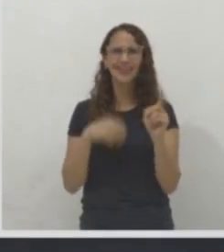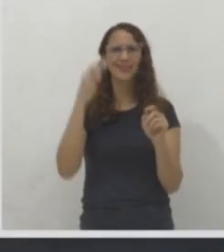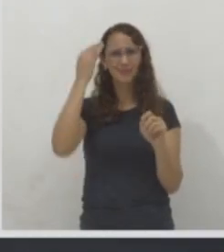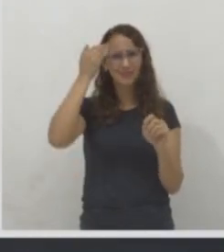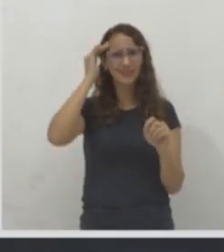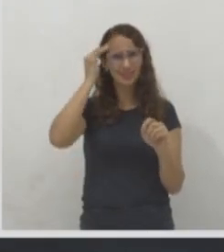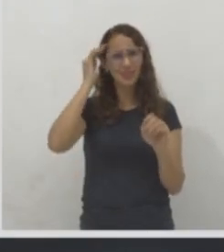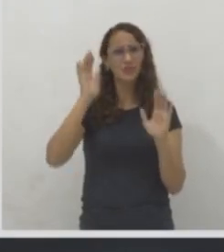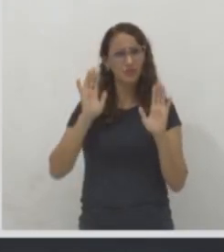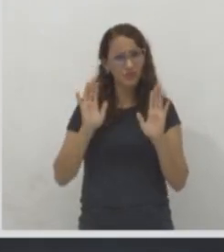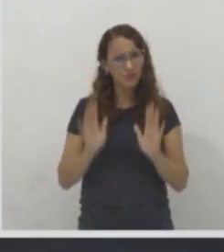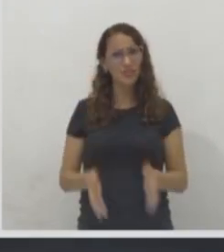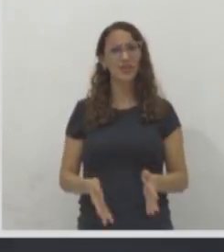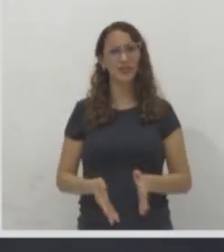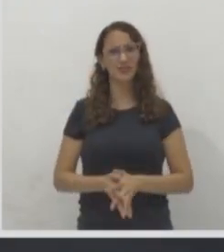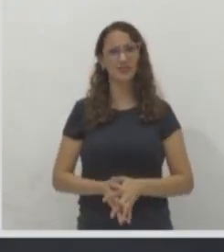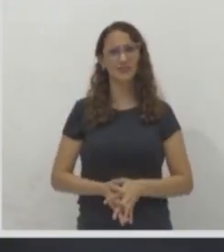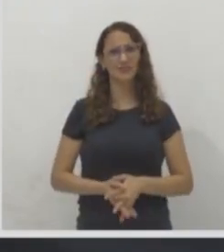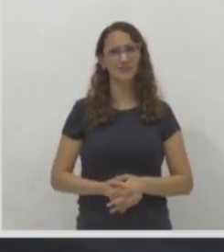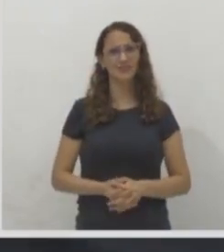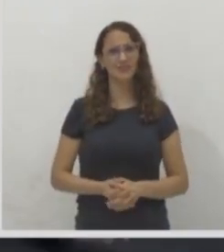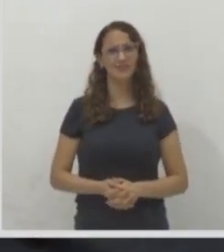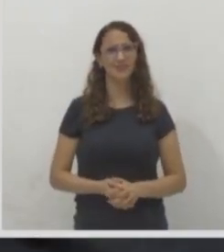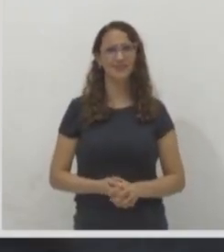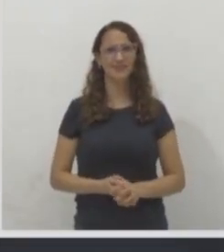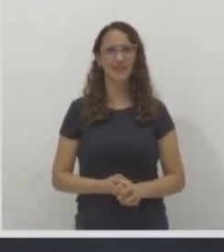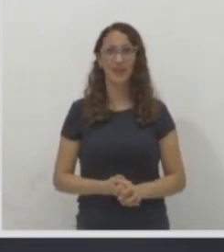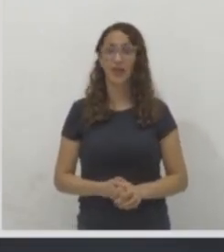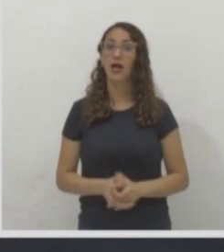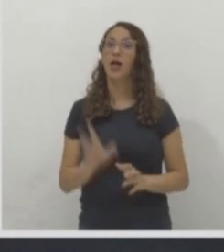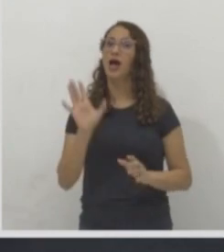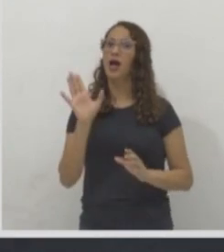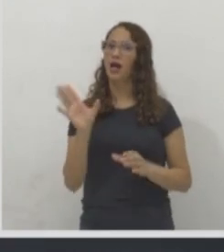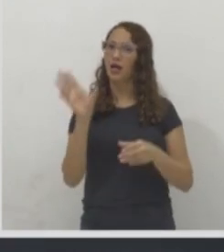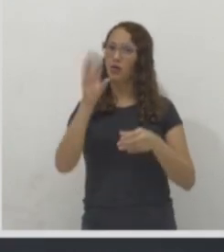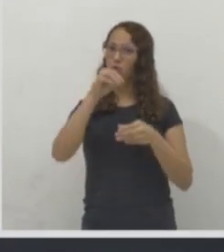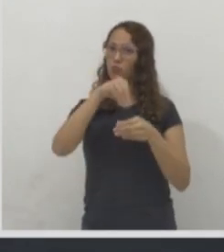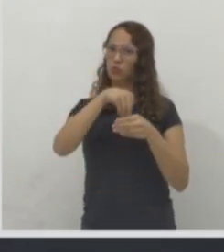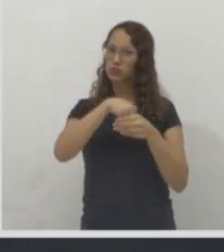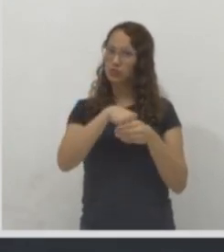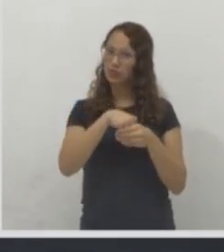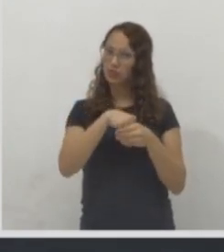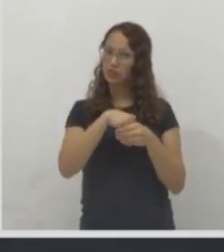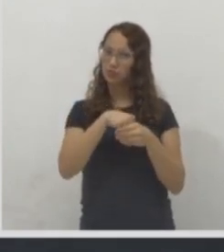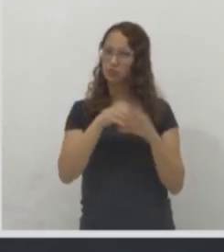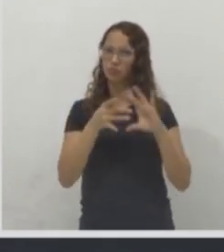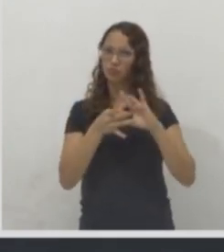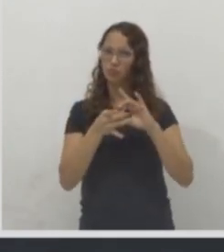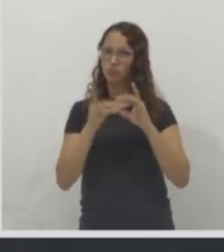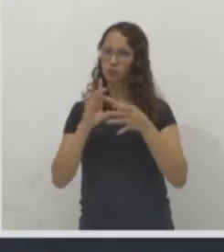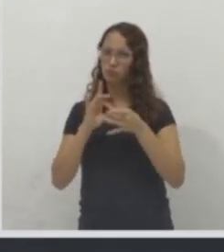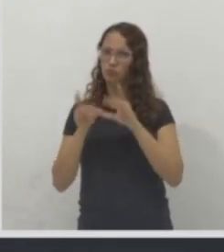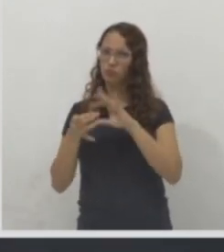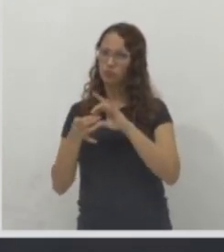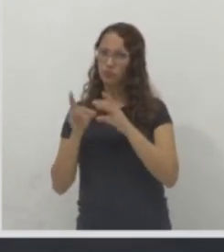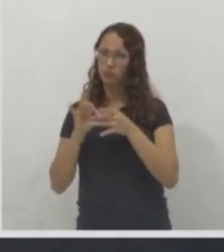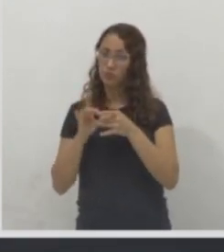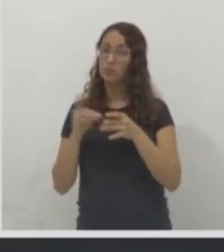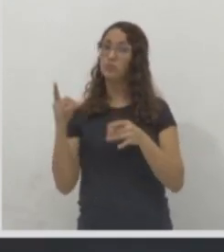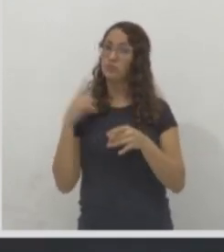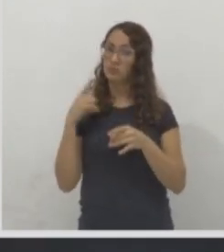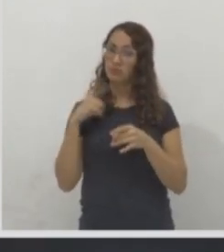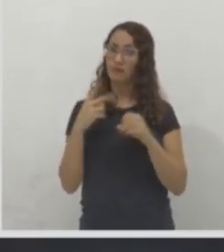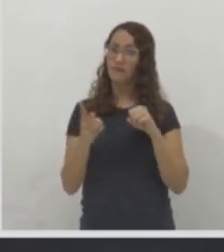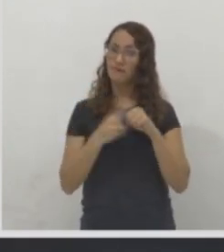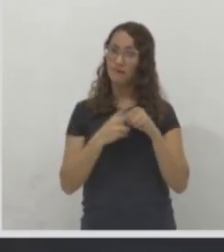você compreender o contexto em que os verbos são aplicados, certo? Porque o mesmo